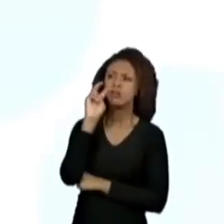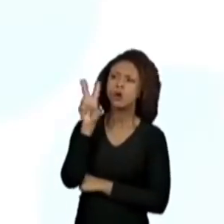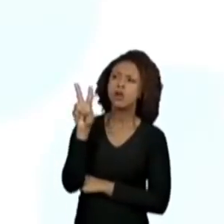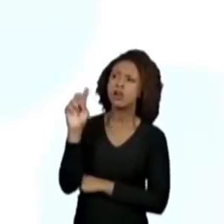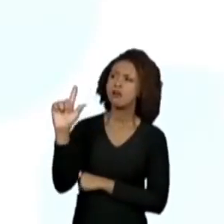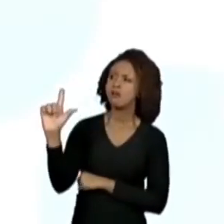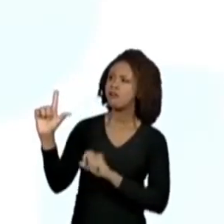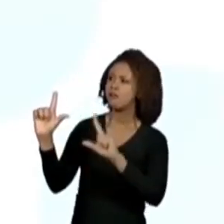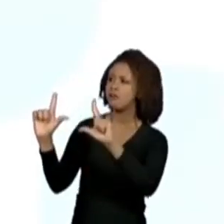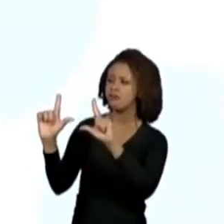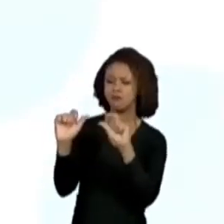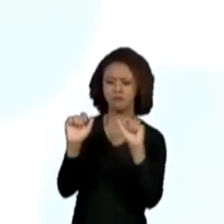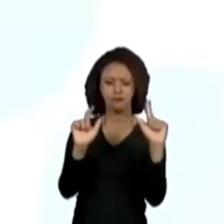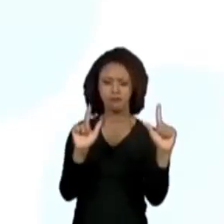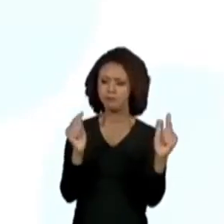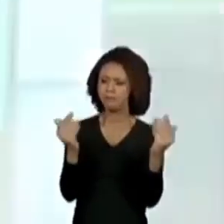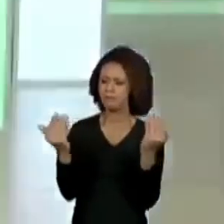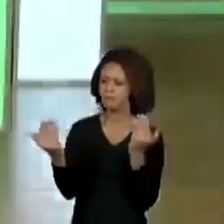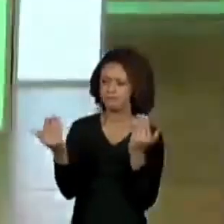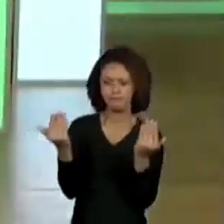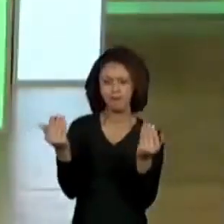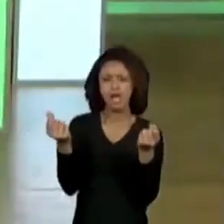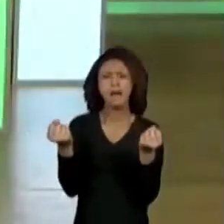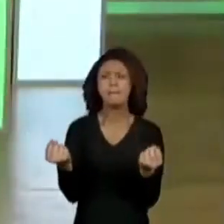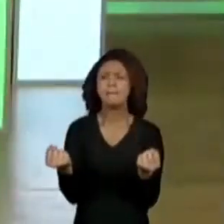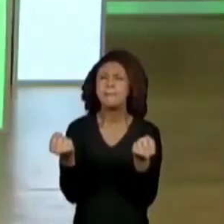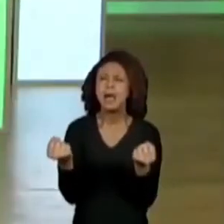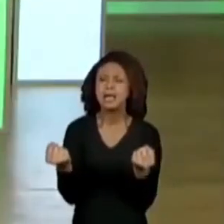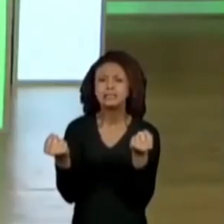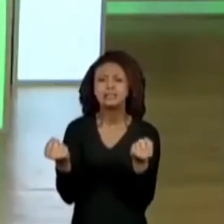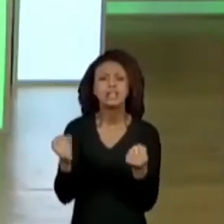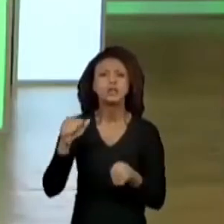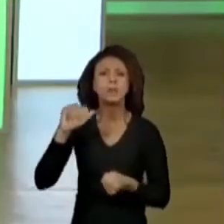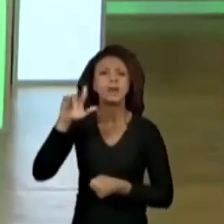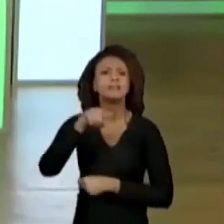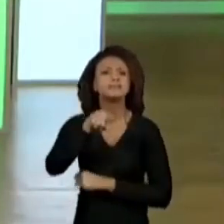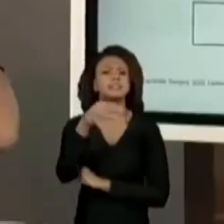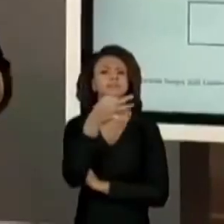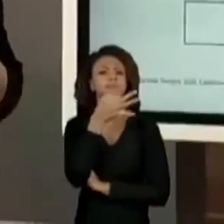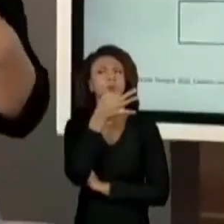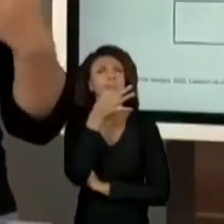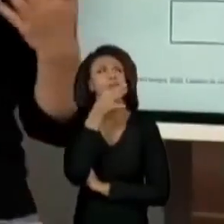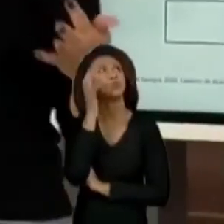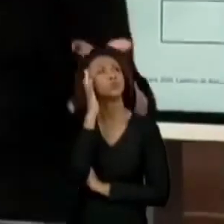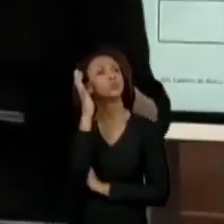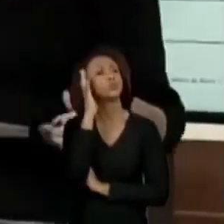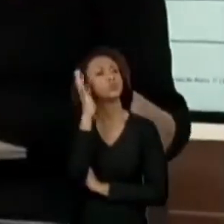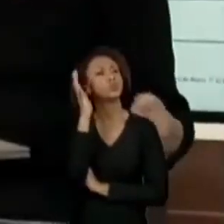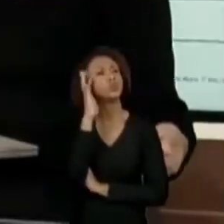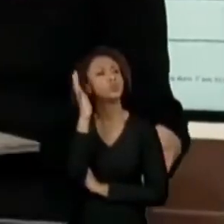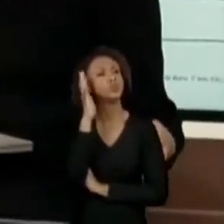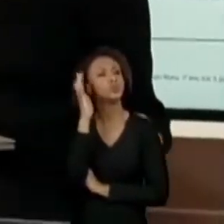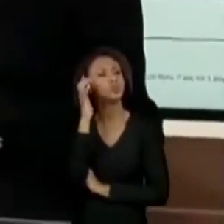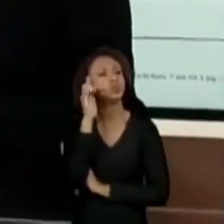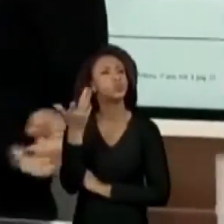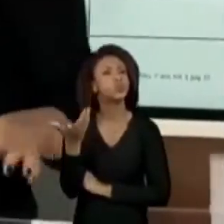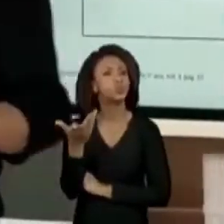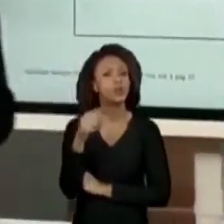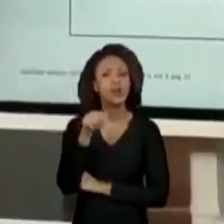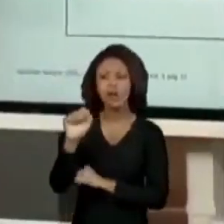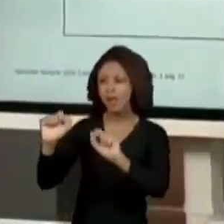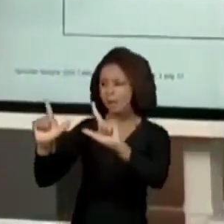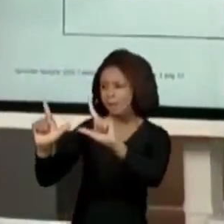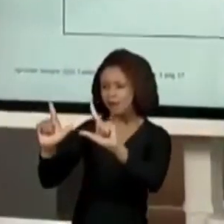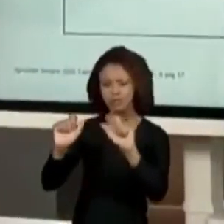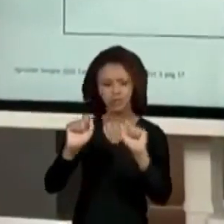a gente consegue saber? E aí? O que que vocês acham? Será que só de olhar ali a imagem